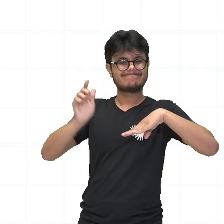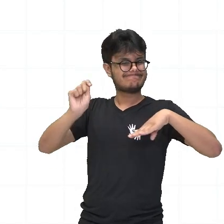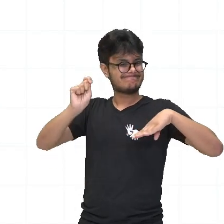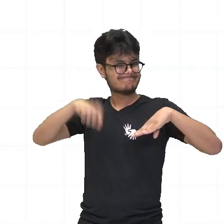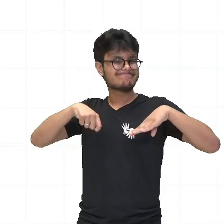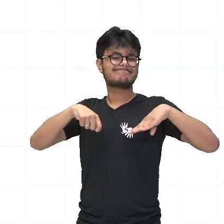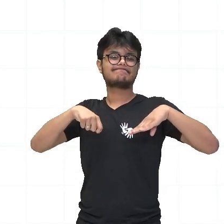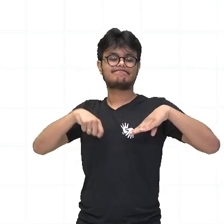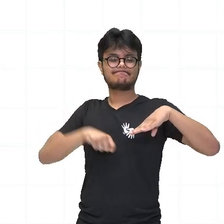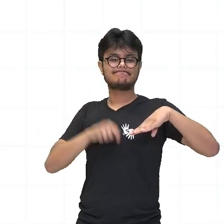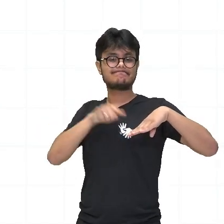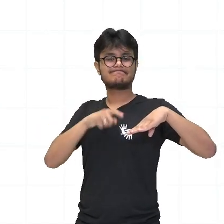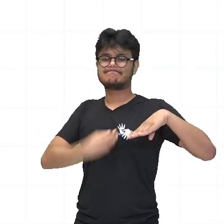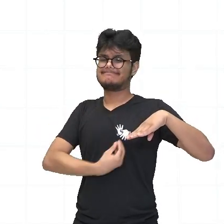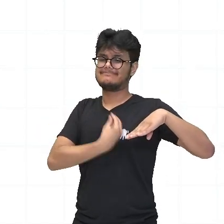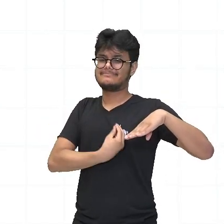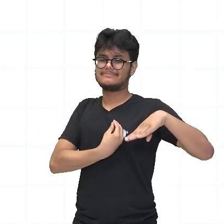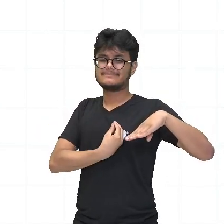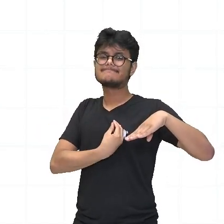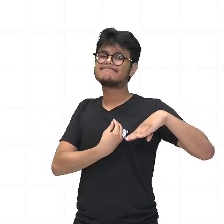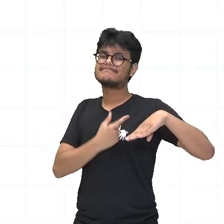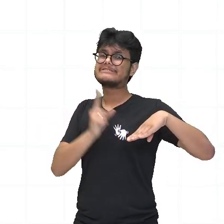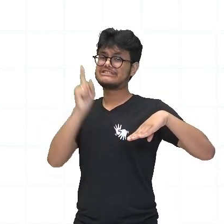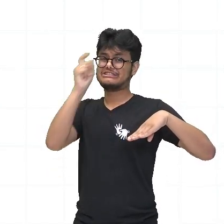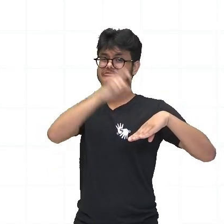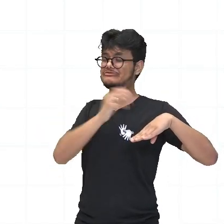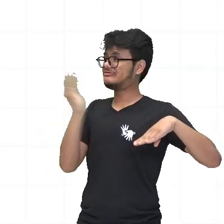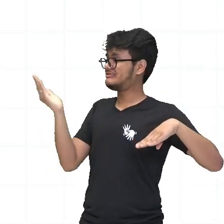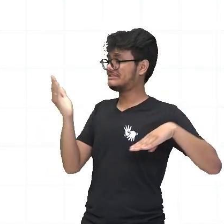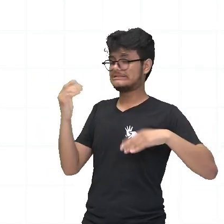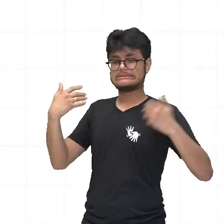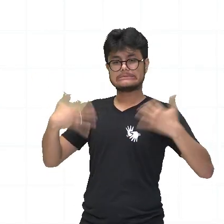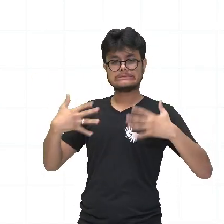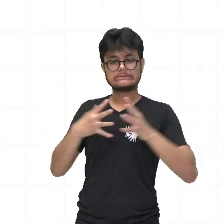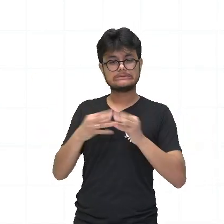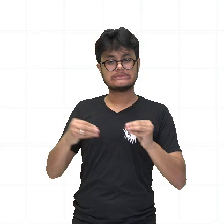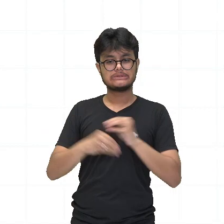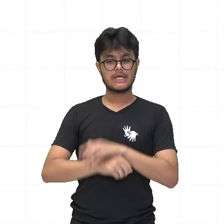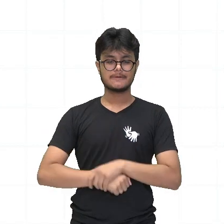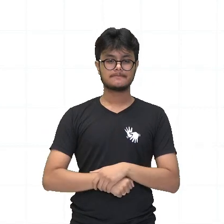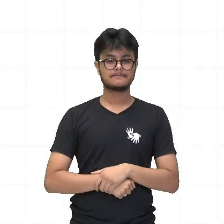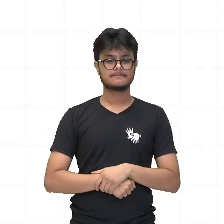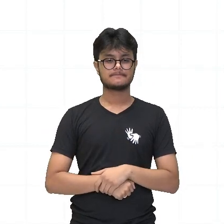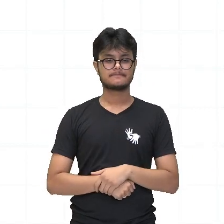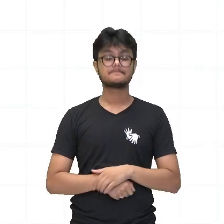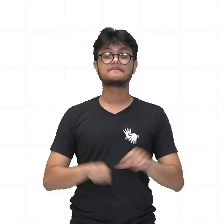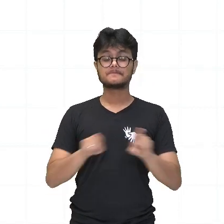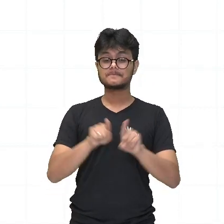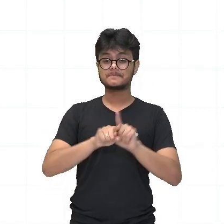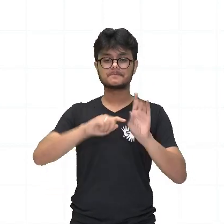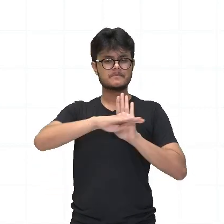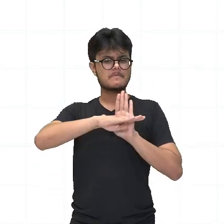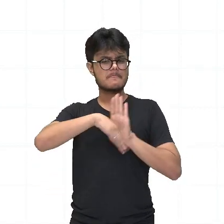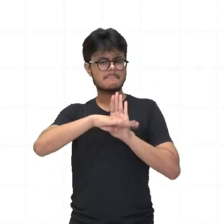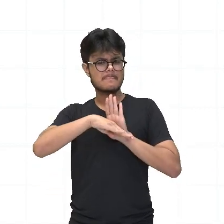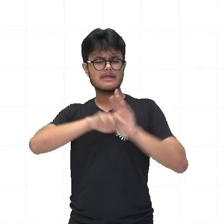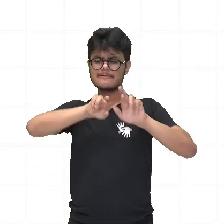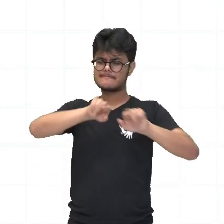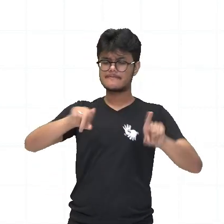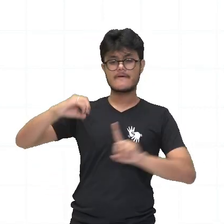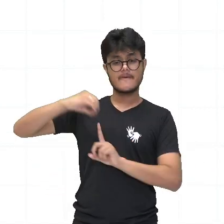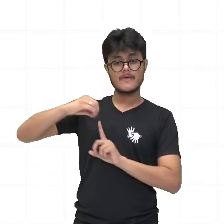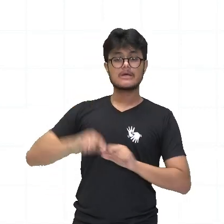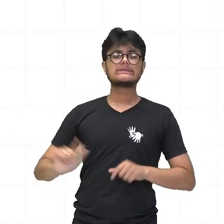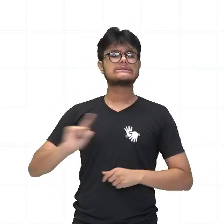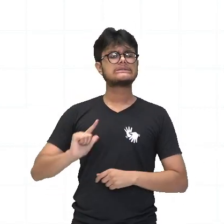desenvolver. E geralmente é bem difícil tratar esse tipo de micose, Além de bactérias, além de vírus, além dos